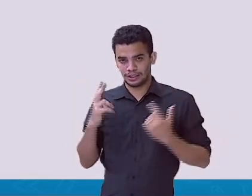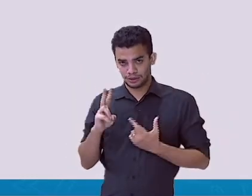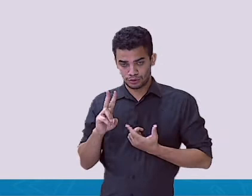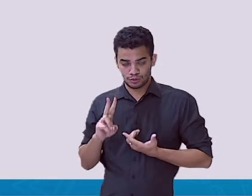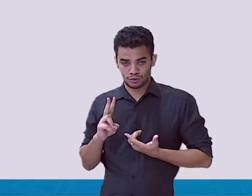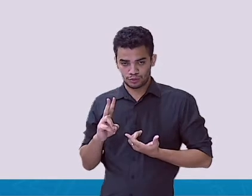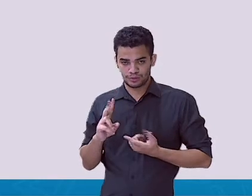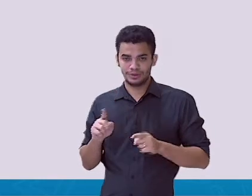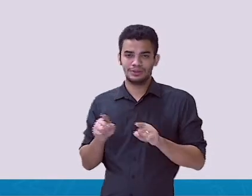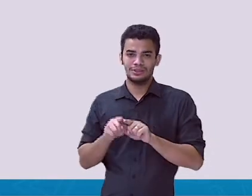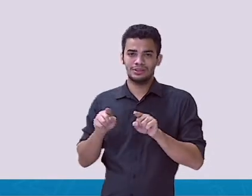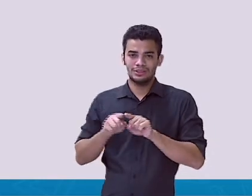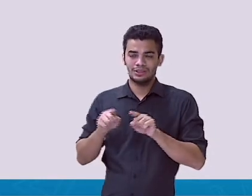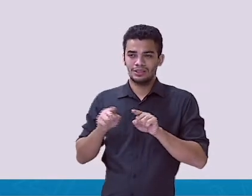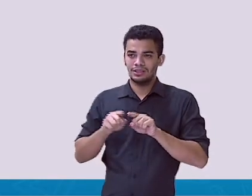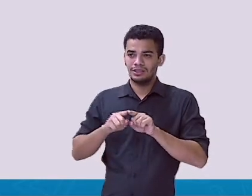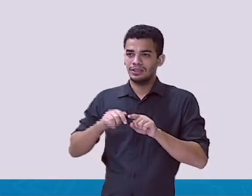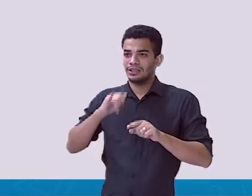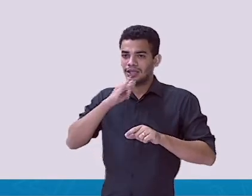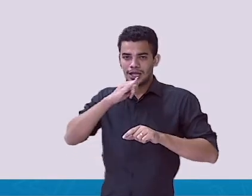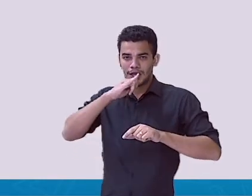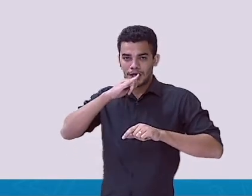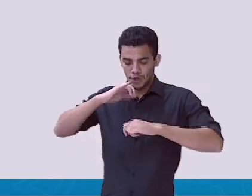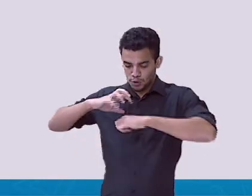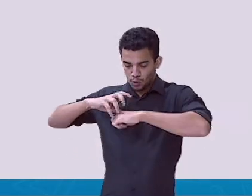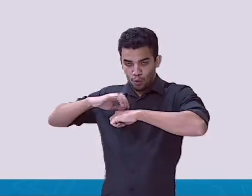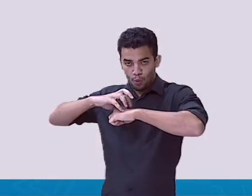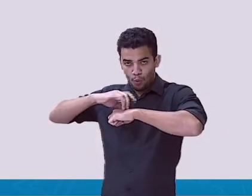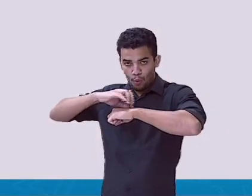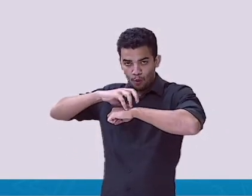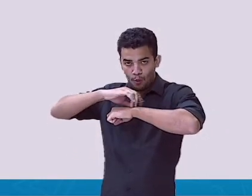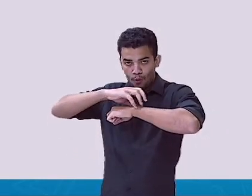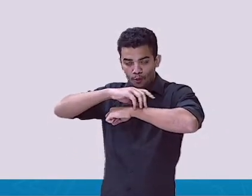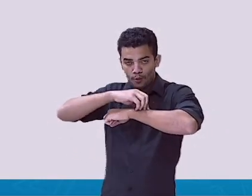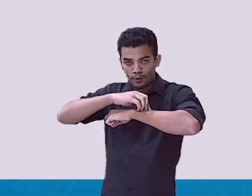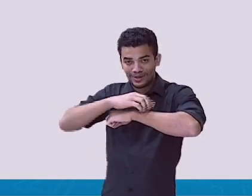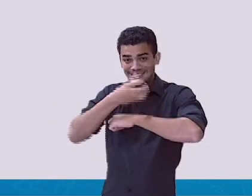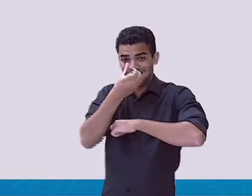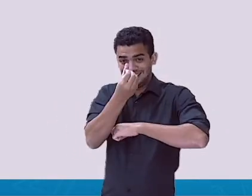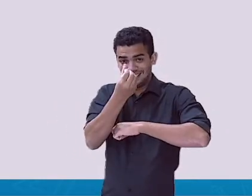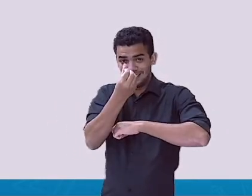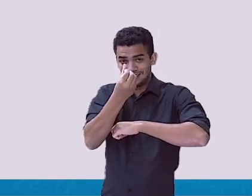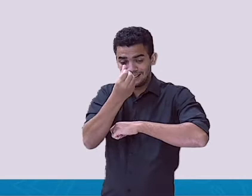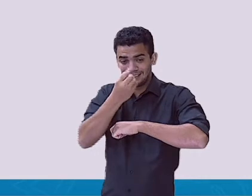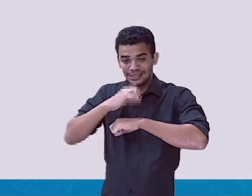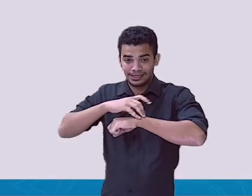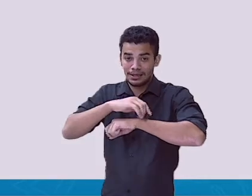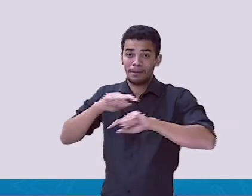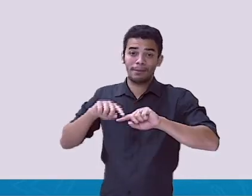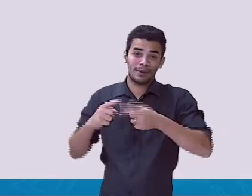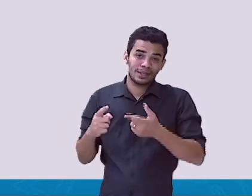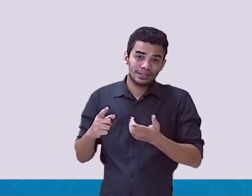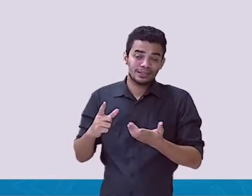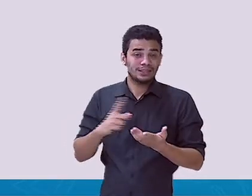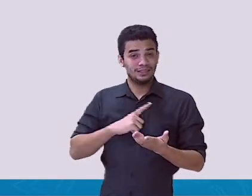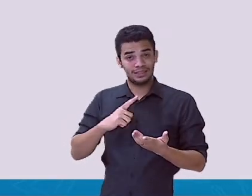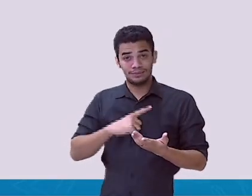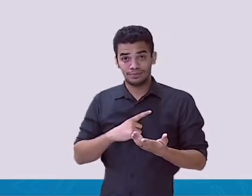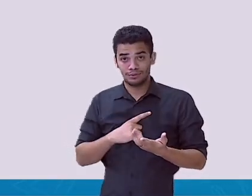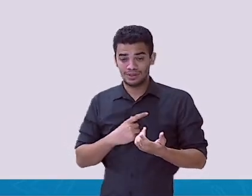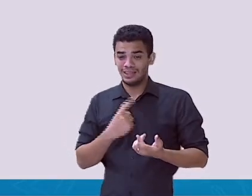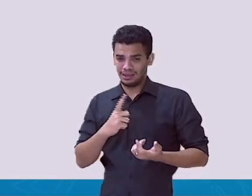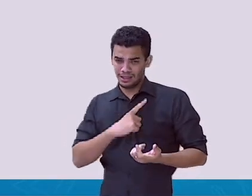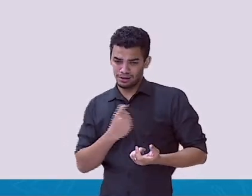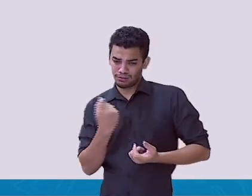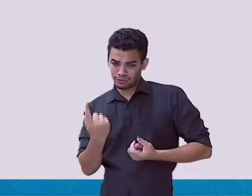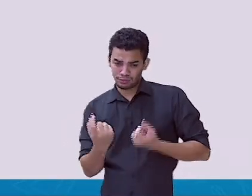patas. Nem todos eles possuem asas, mas a maioria sim. Então, olha lá,